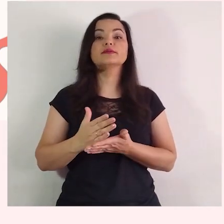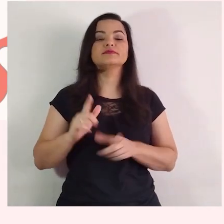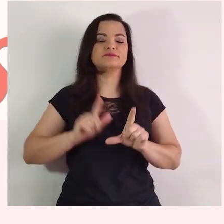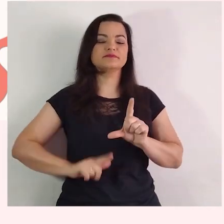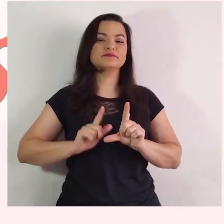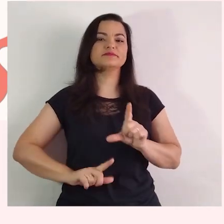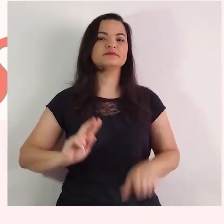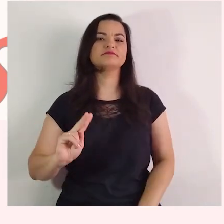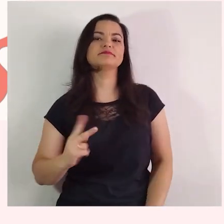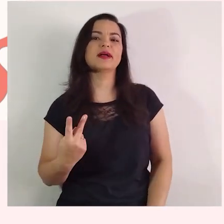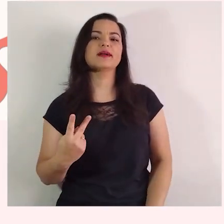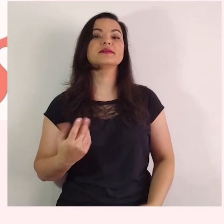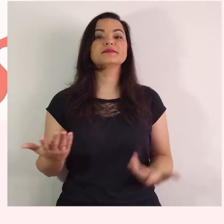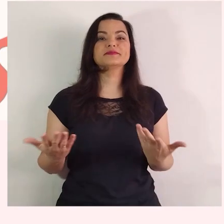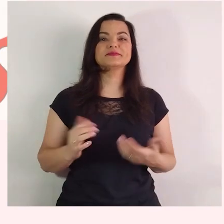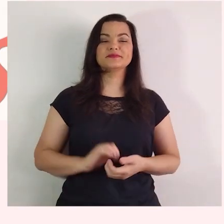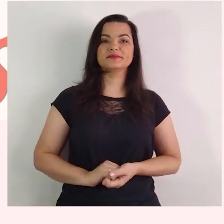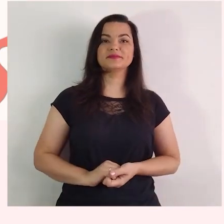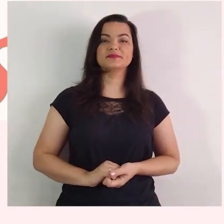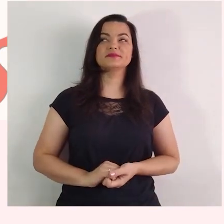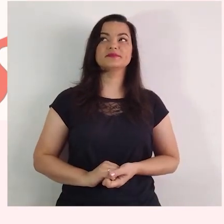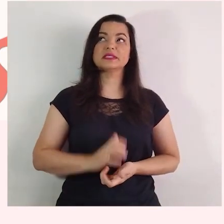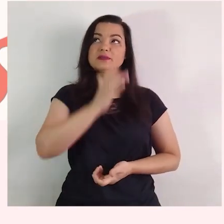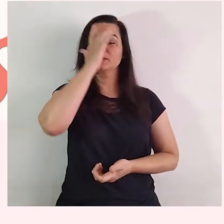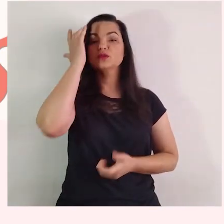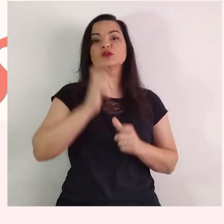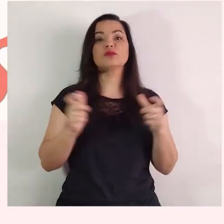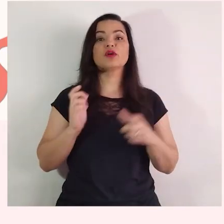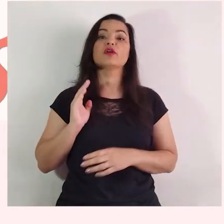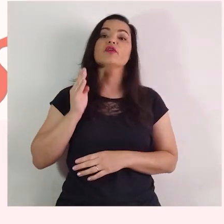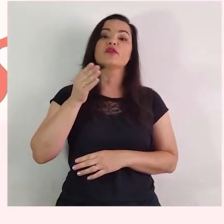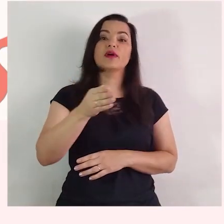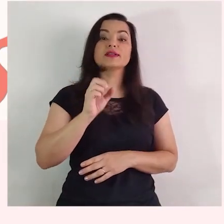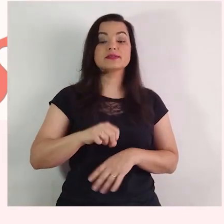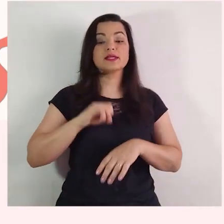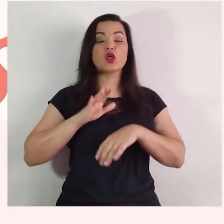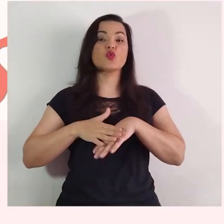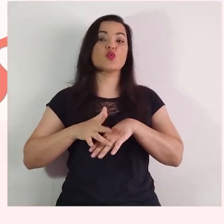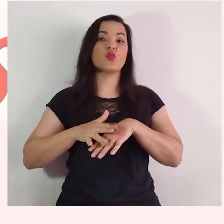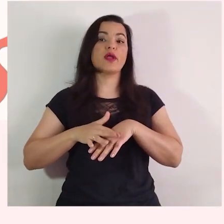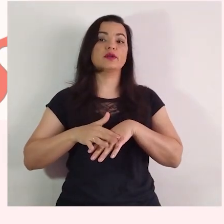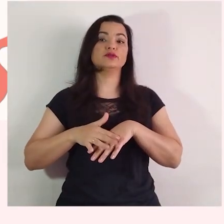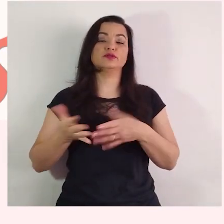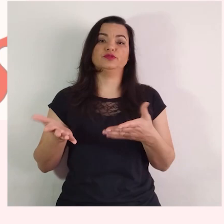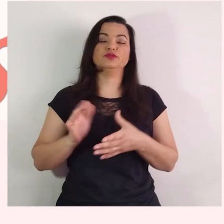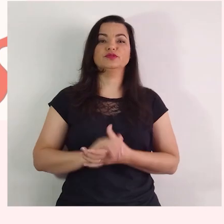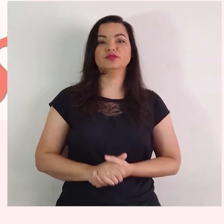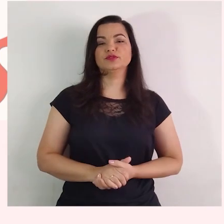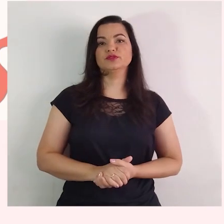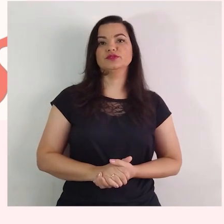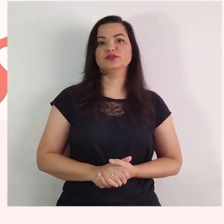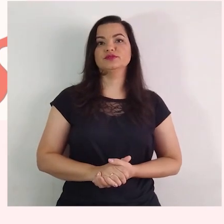letra H. Um espaço que as pessoas costumam ir quando estão doentes e começa com a letra H.